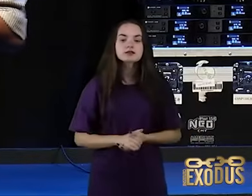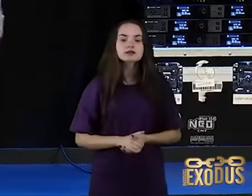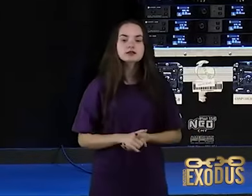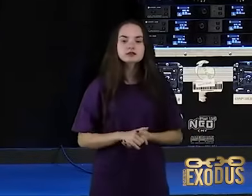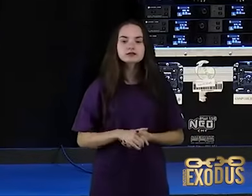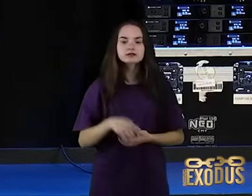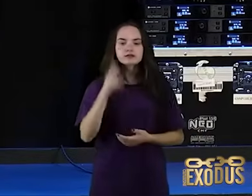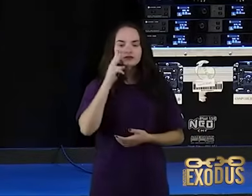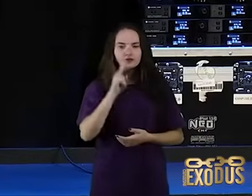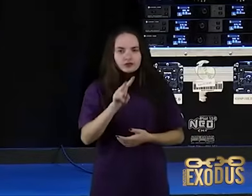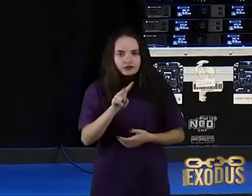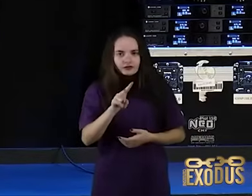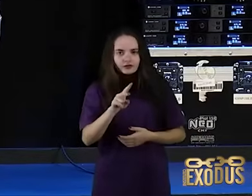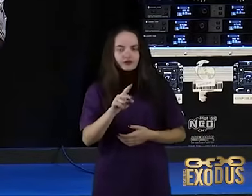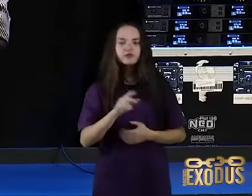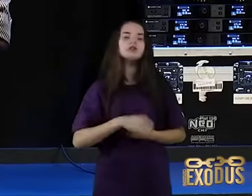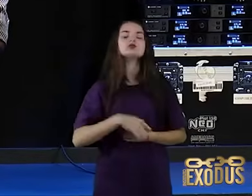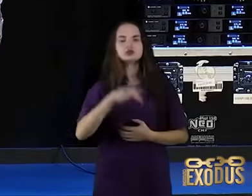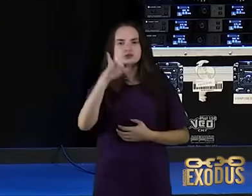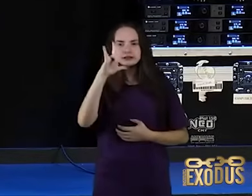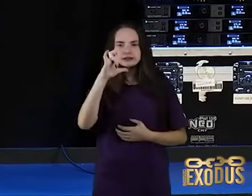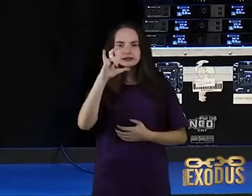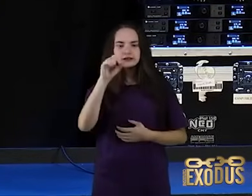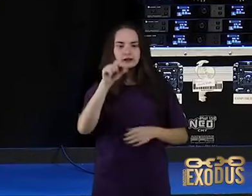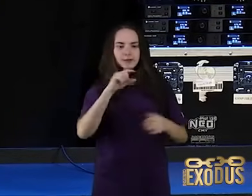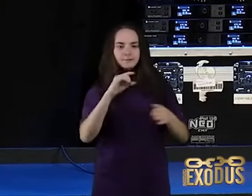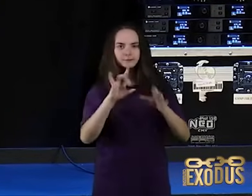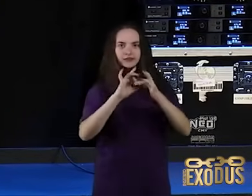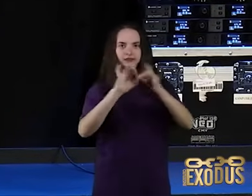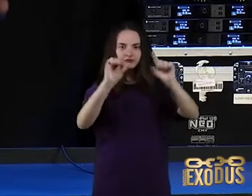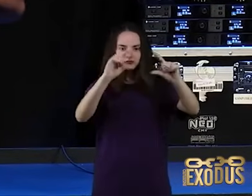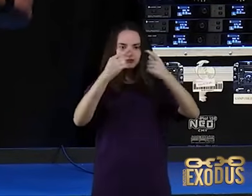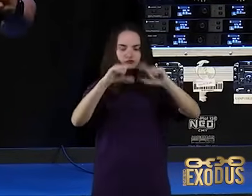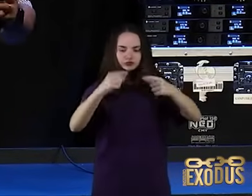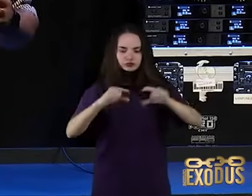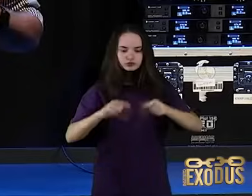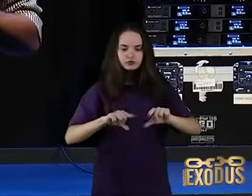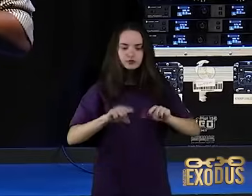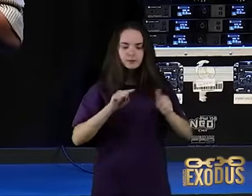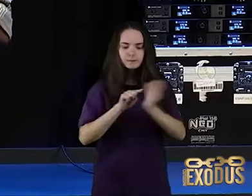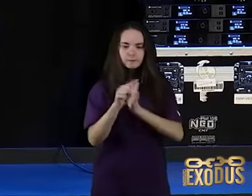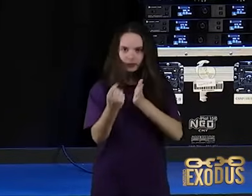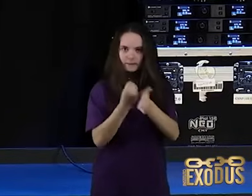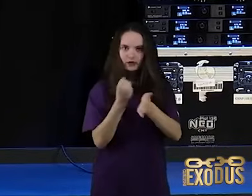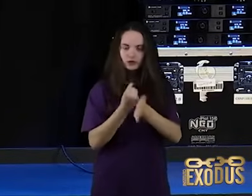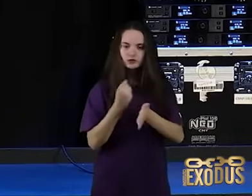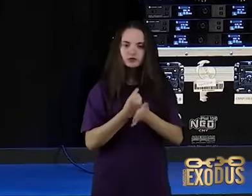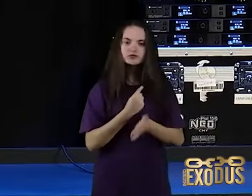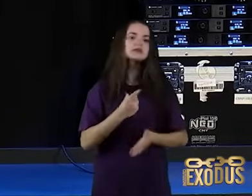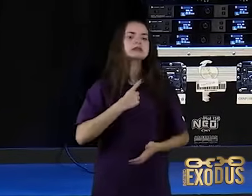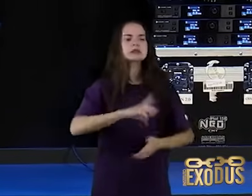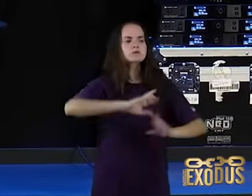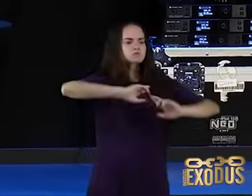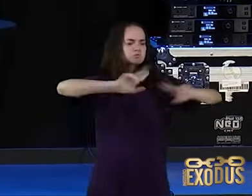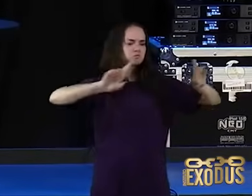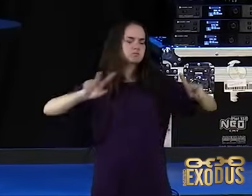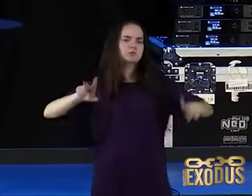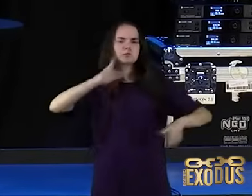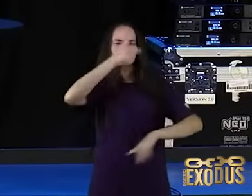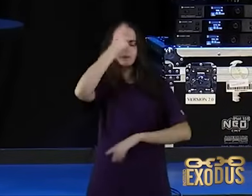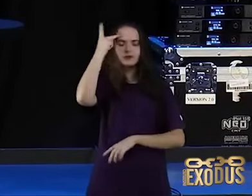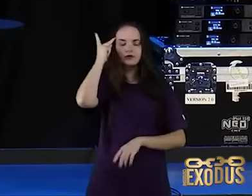minha caixinha de perguntas e aí você tem aquele Universo de milhares de pessoas só no